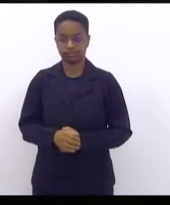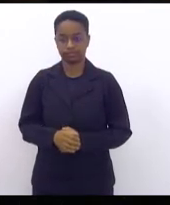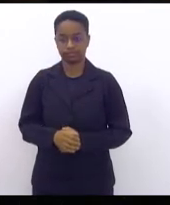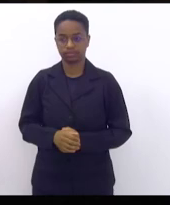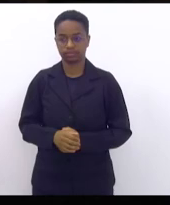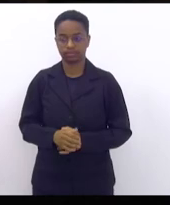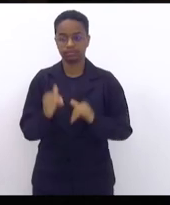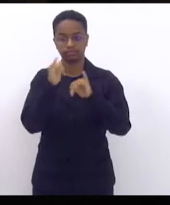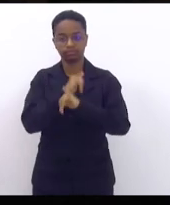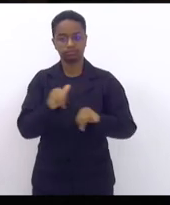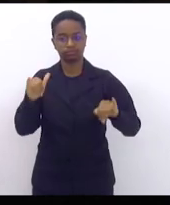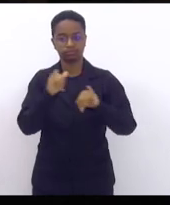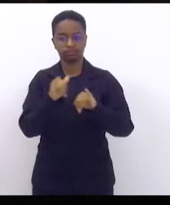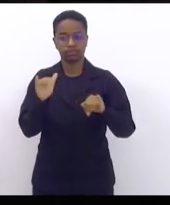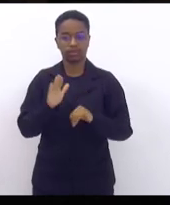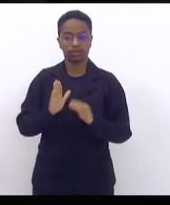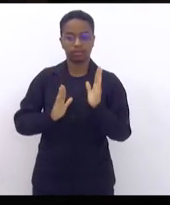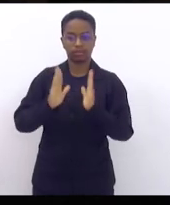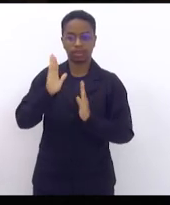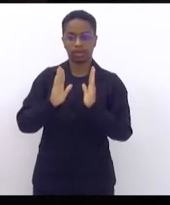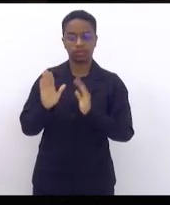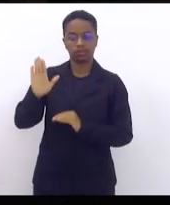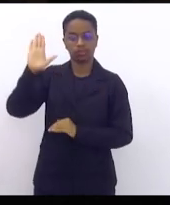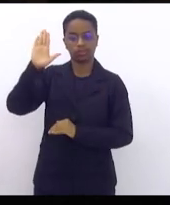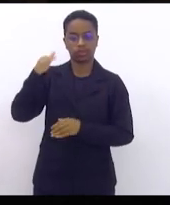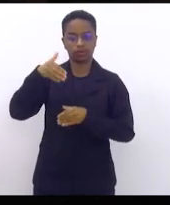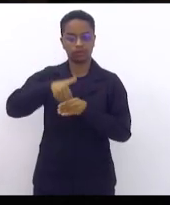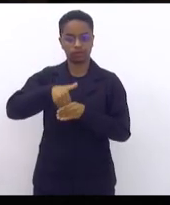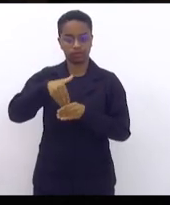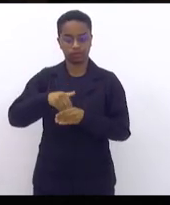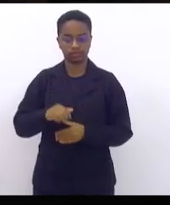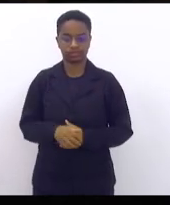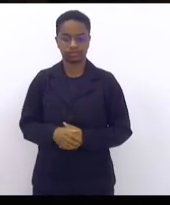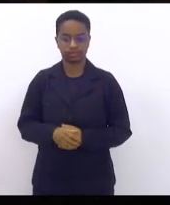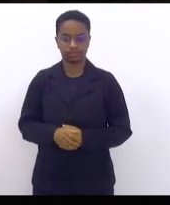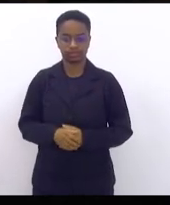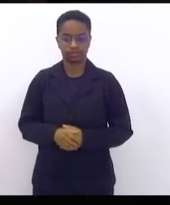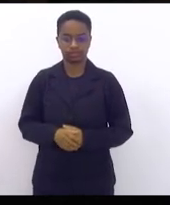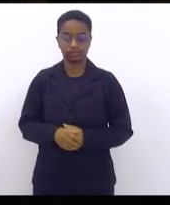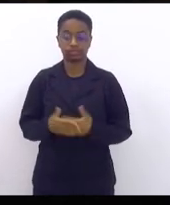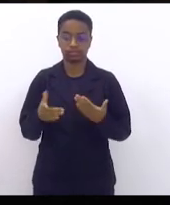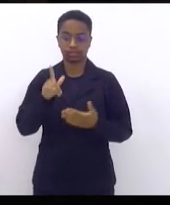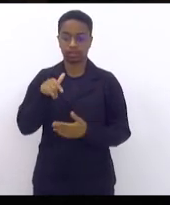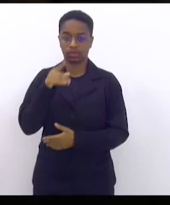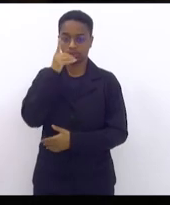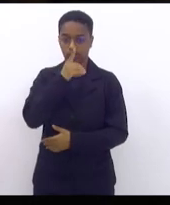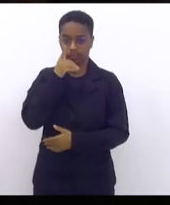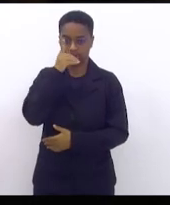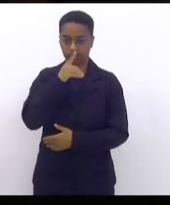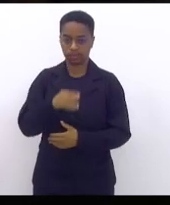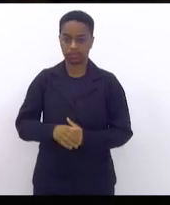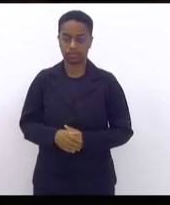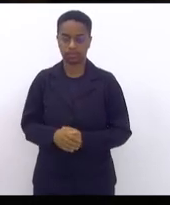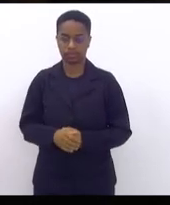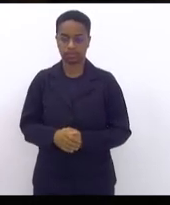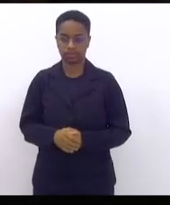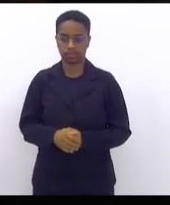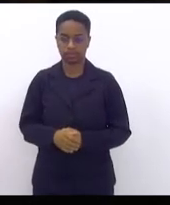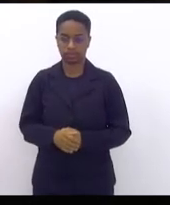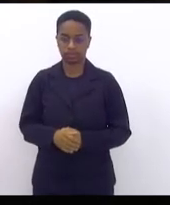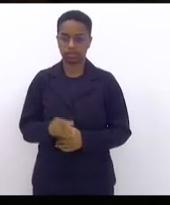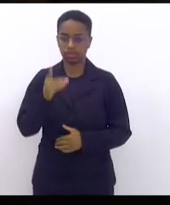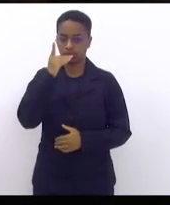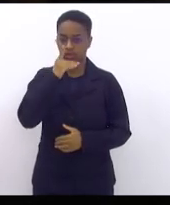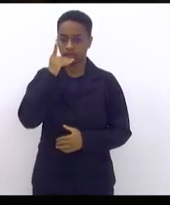fazendo campanha eleitoral. E era um dia de domingo, um domingo